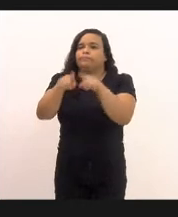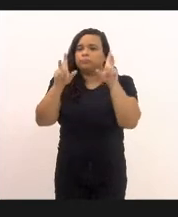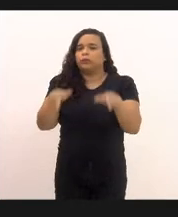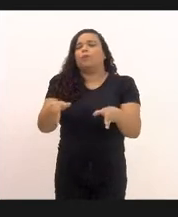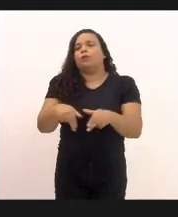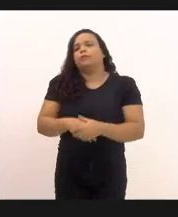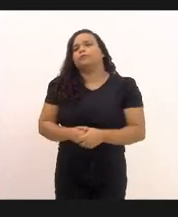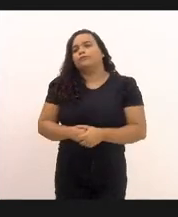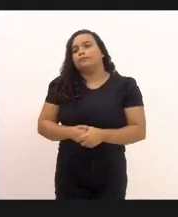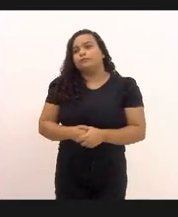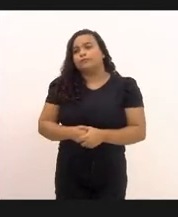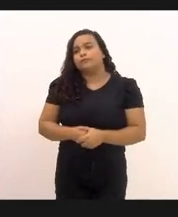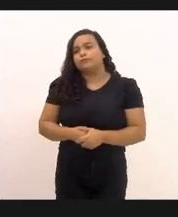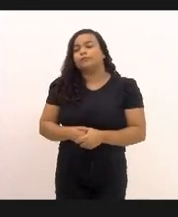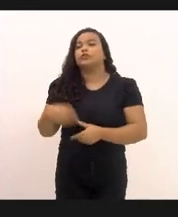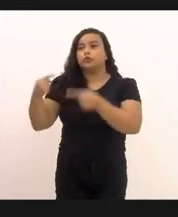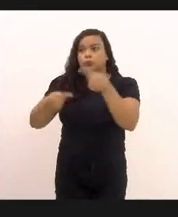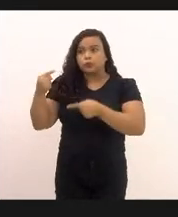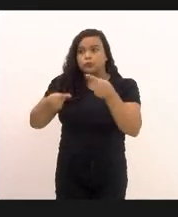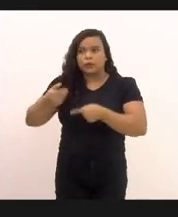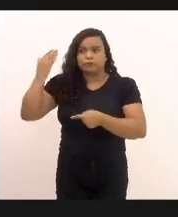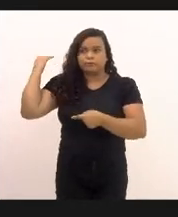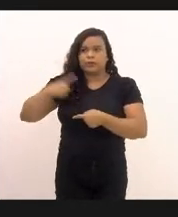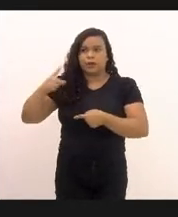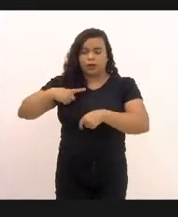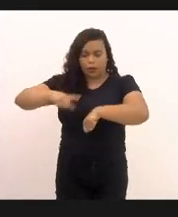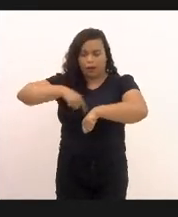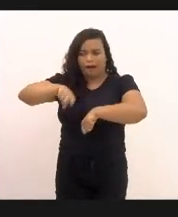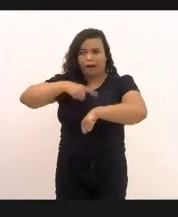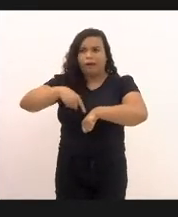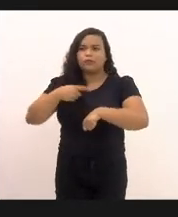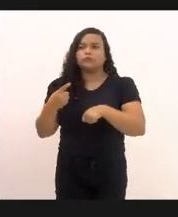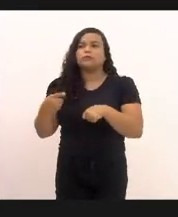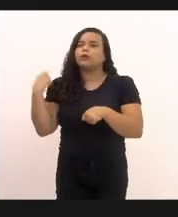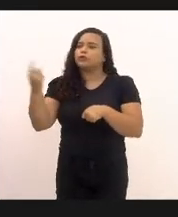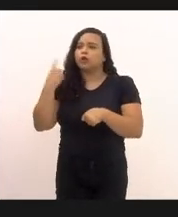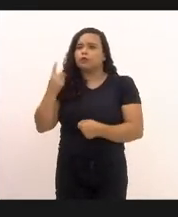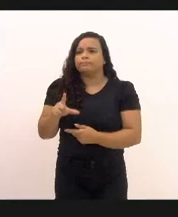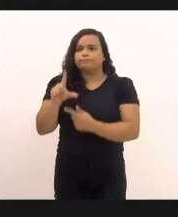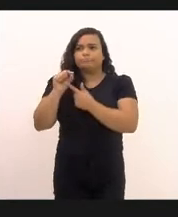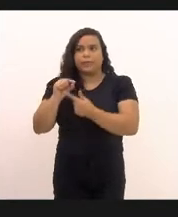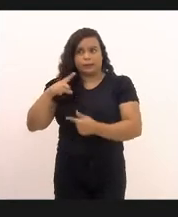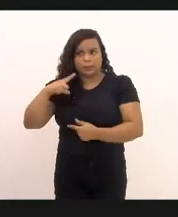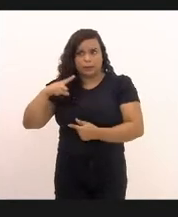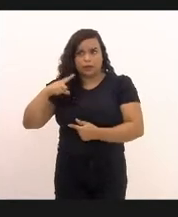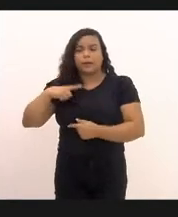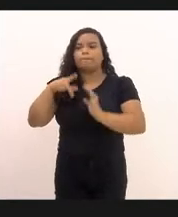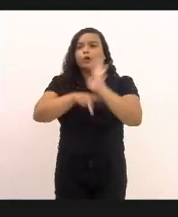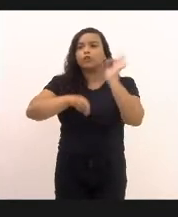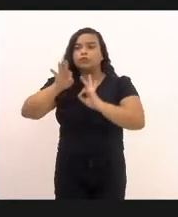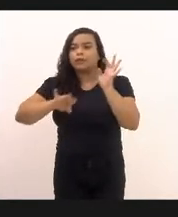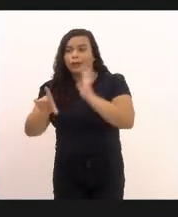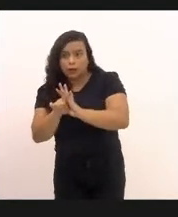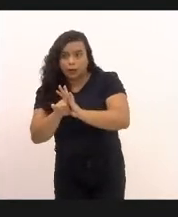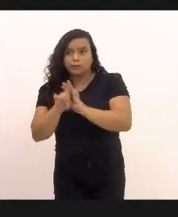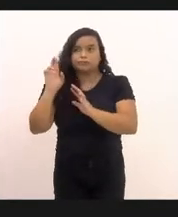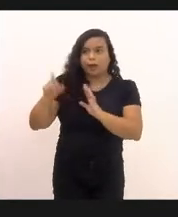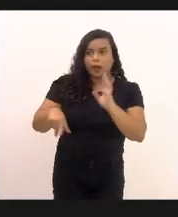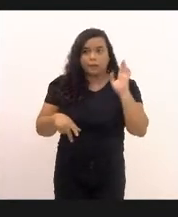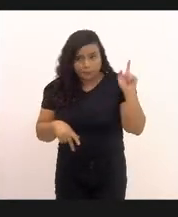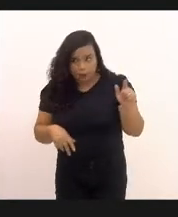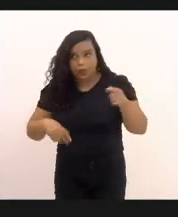de carga horária e outras especificidades, a gente decidiu, optou por fazer projetos de lei distintos